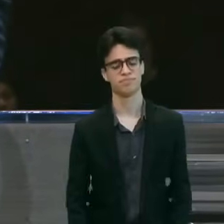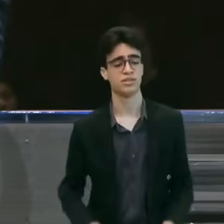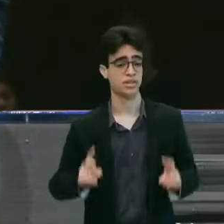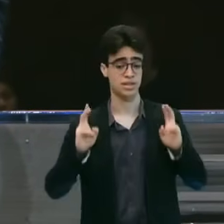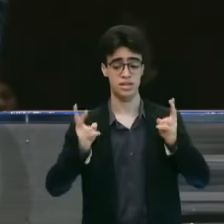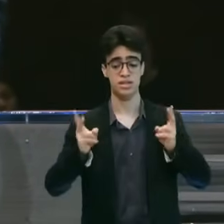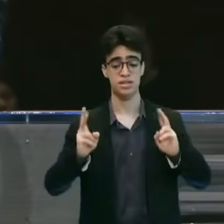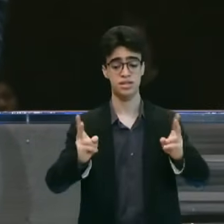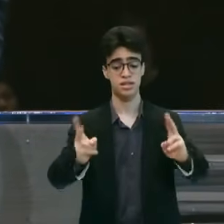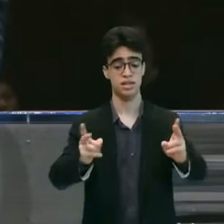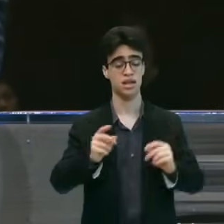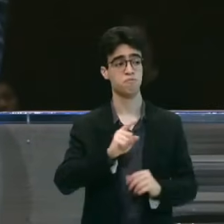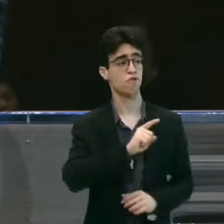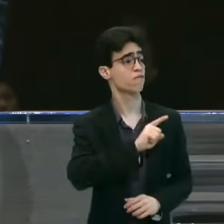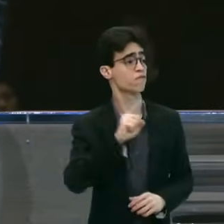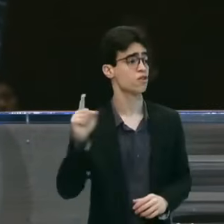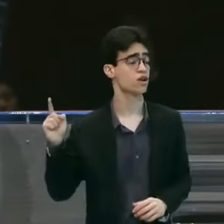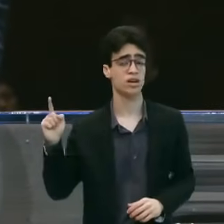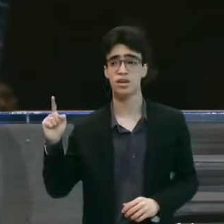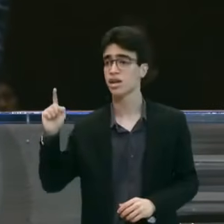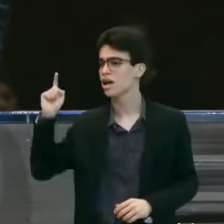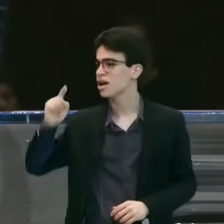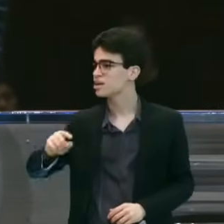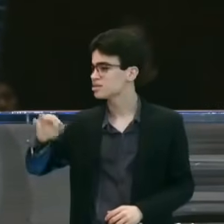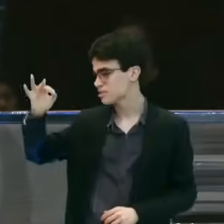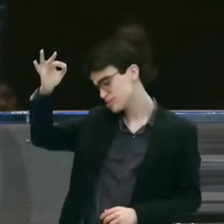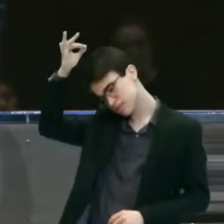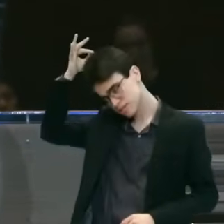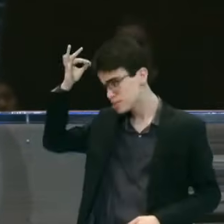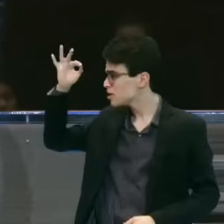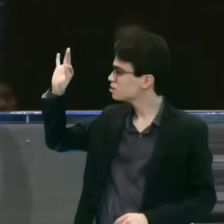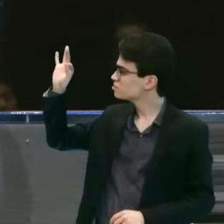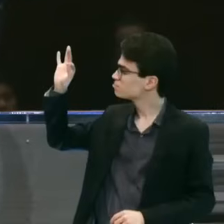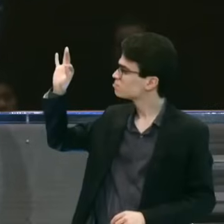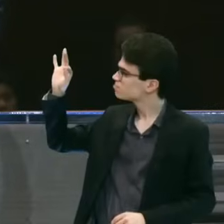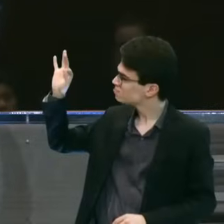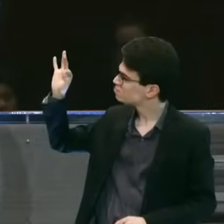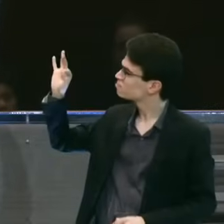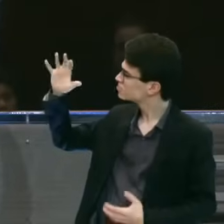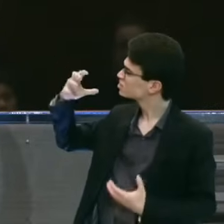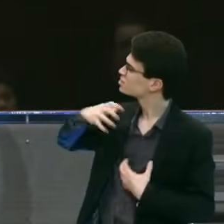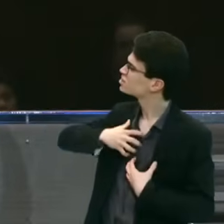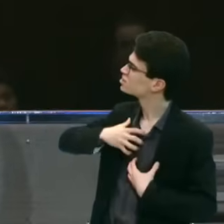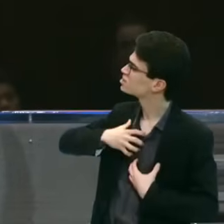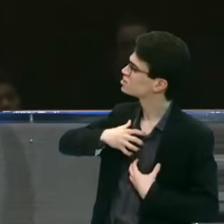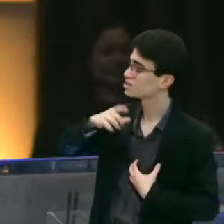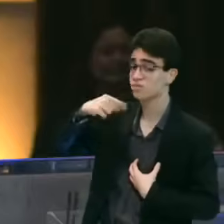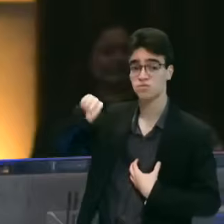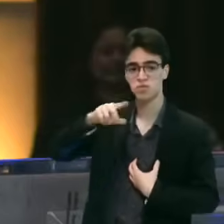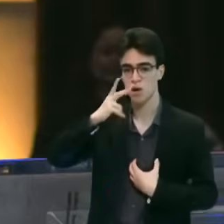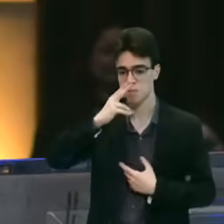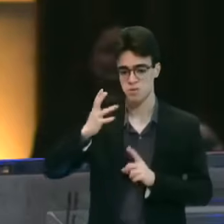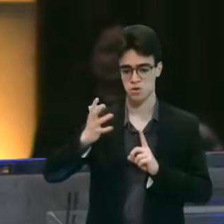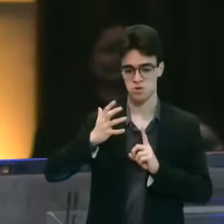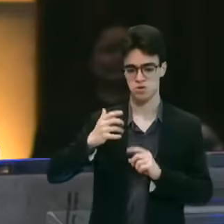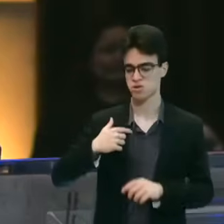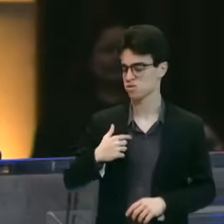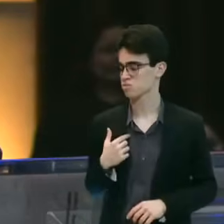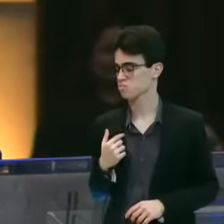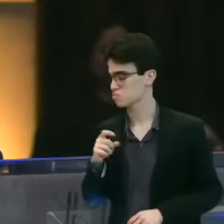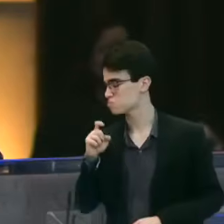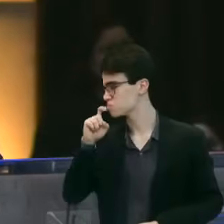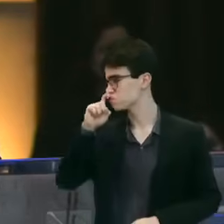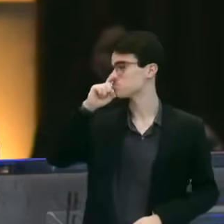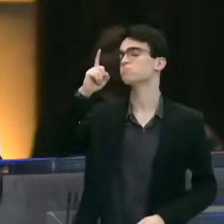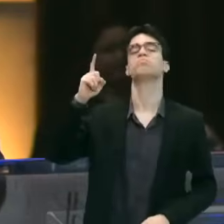toda vez que você ouve a voz do Espírito, a sua grande tentação é levantar o nariz de novo